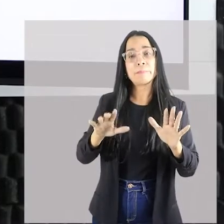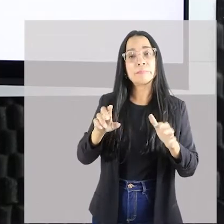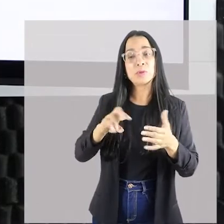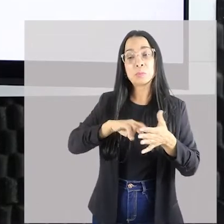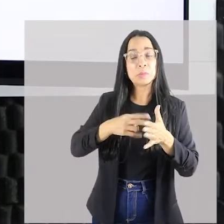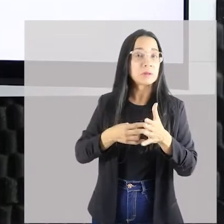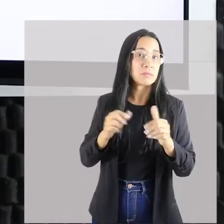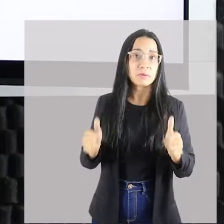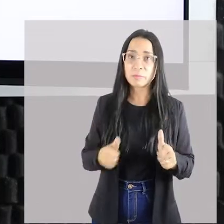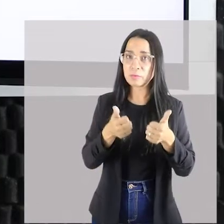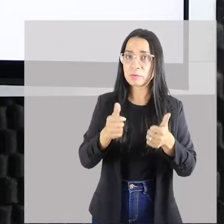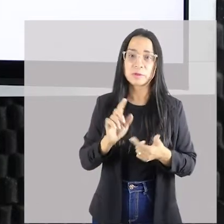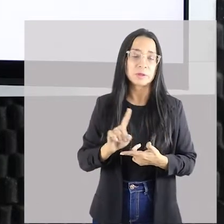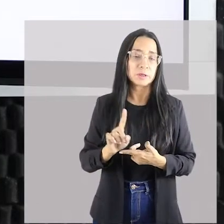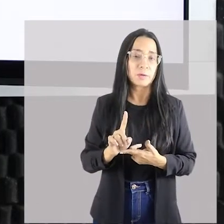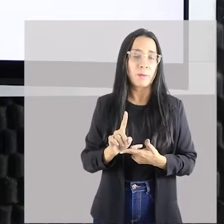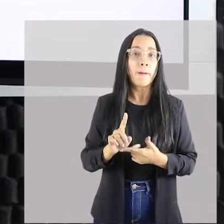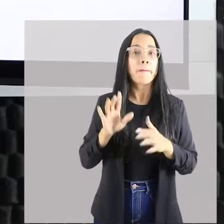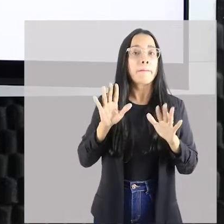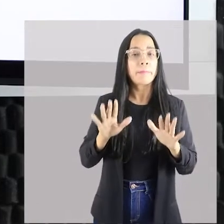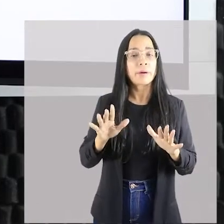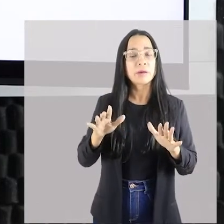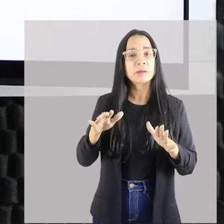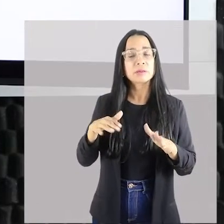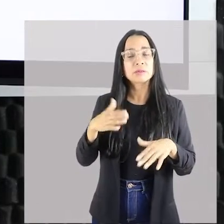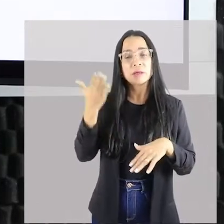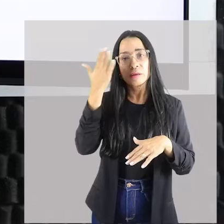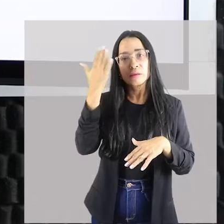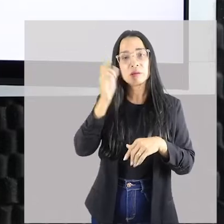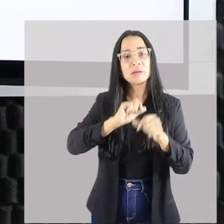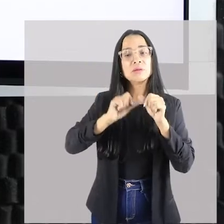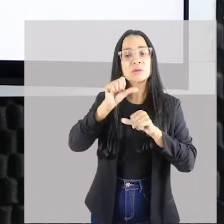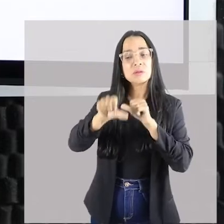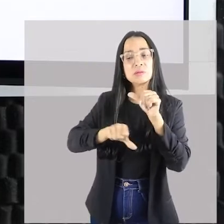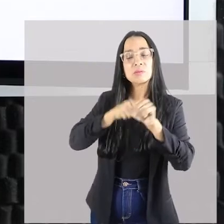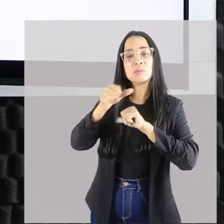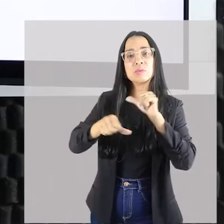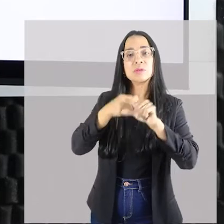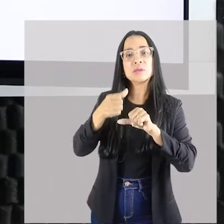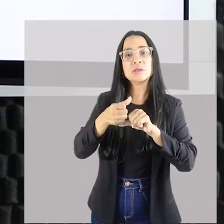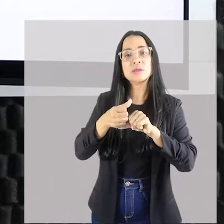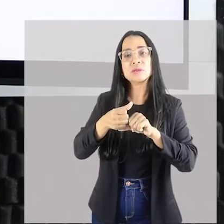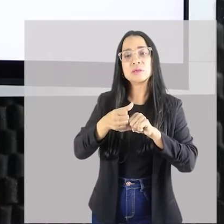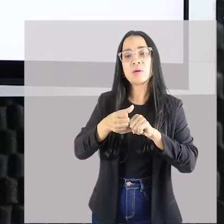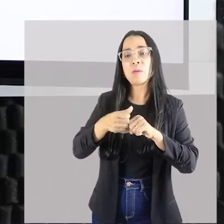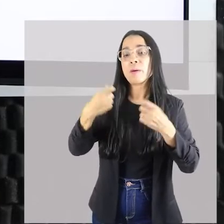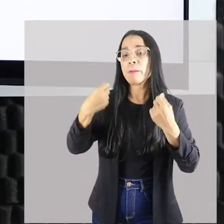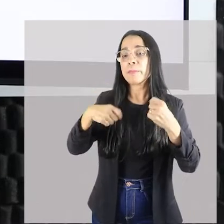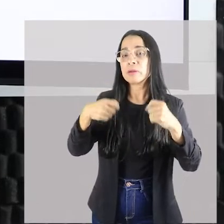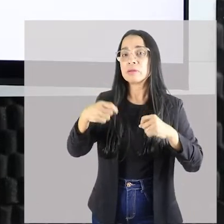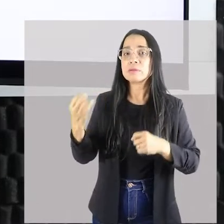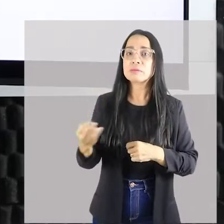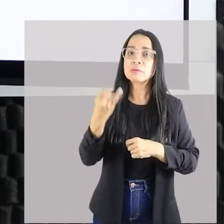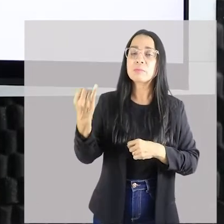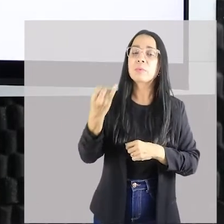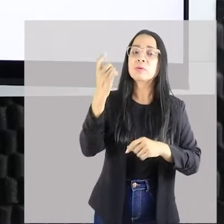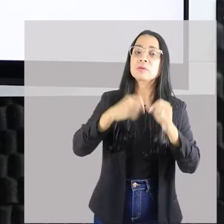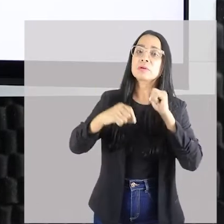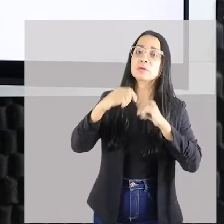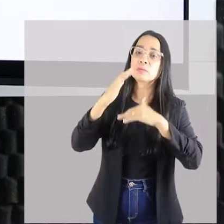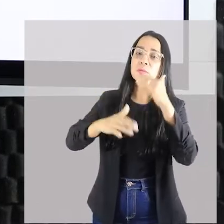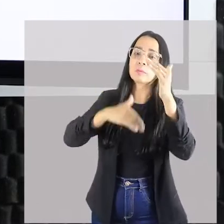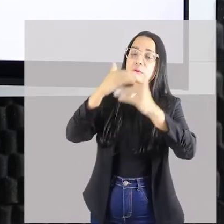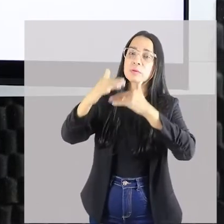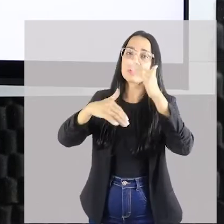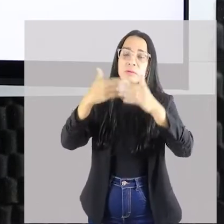essas mutações elas são necessárias para o processo evolutivo. Seja para que uma espécie continue ali, né, crescendo,